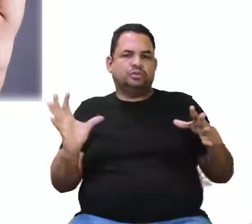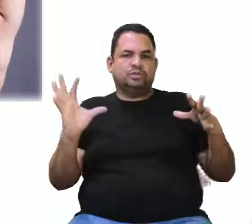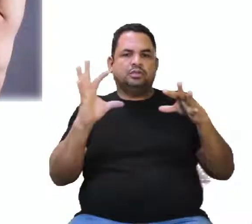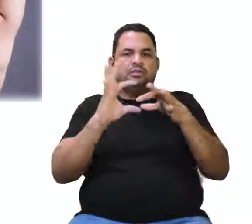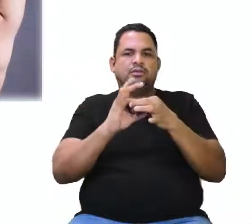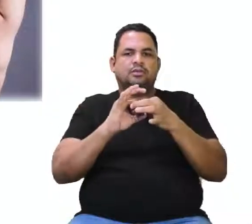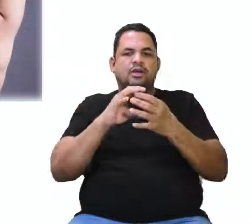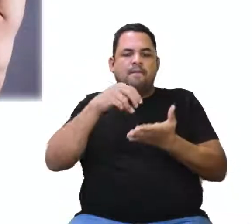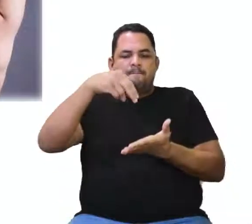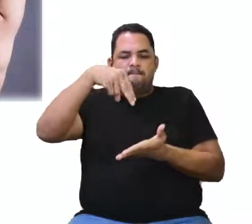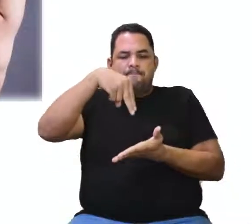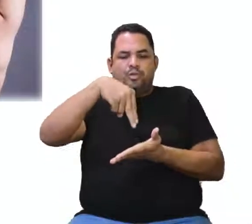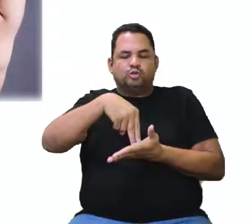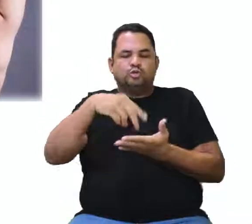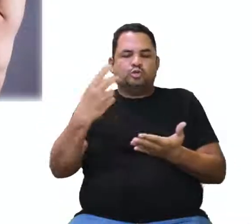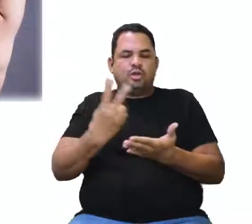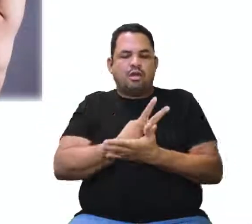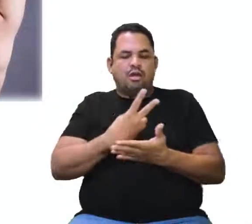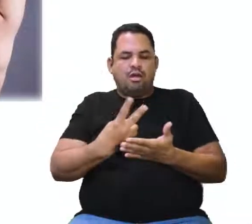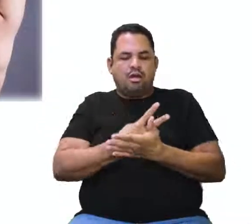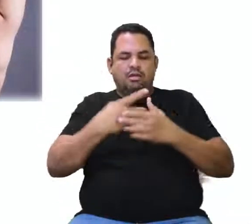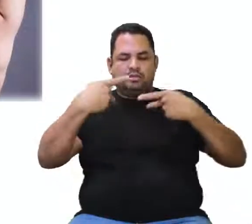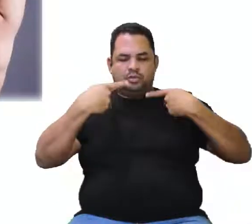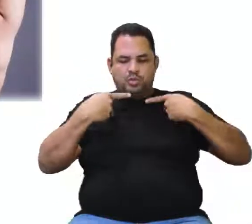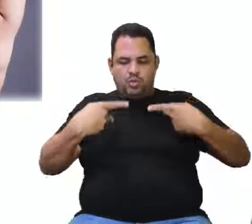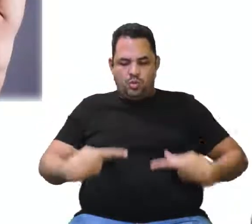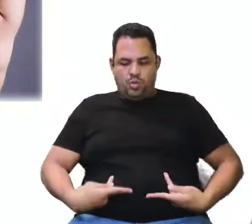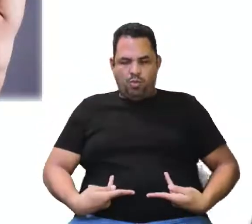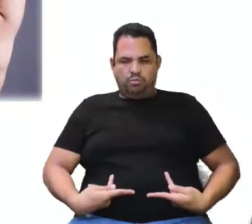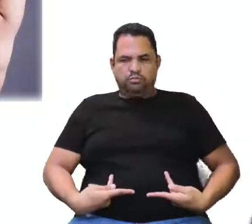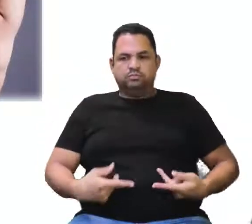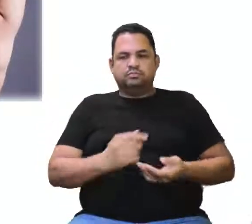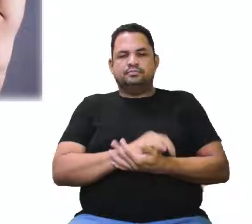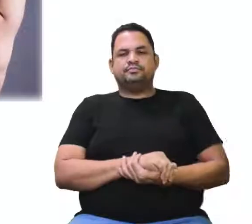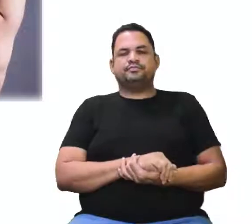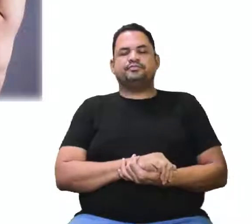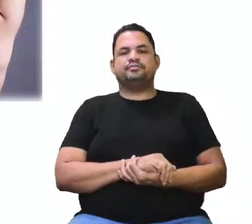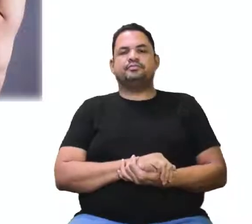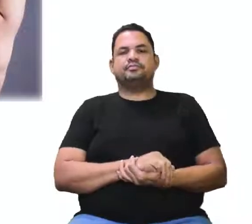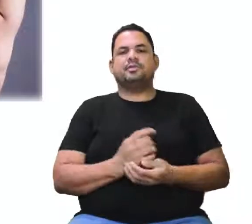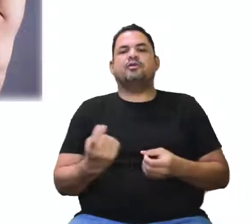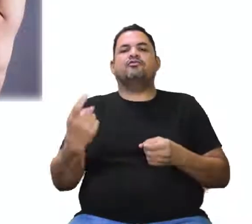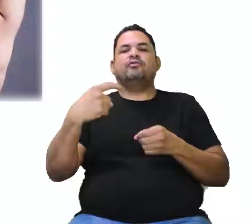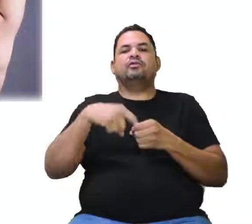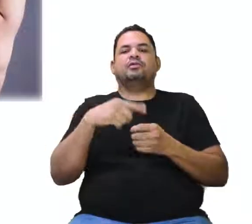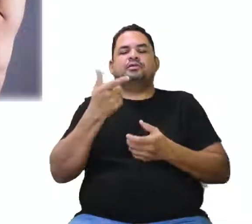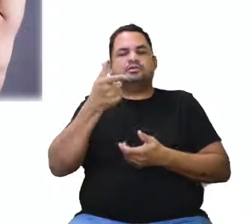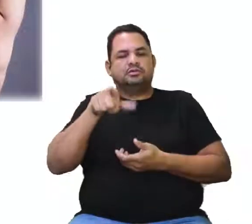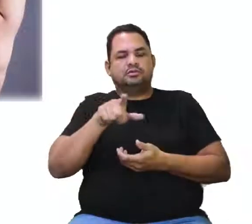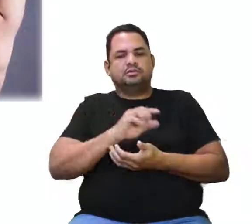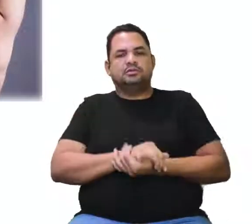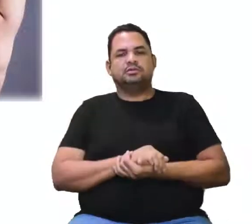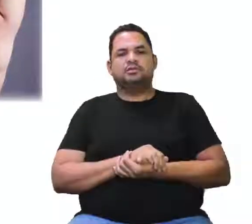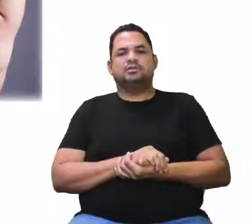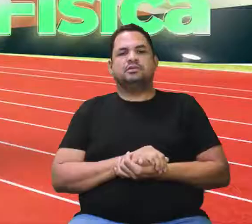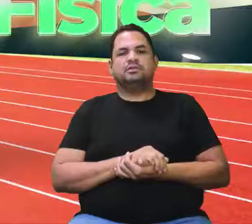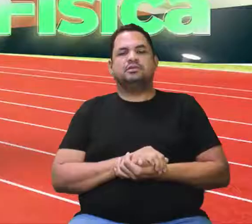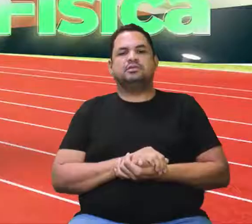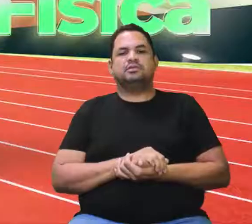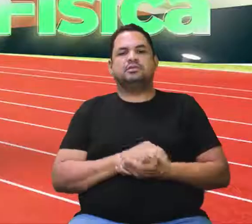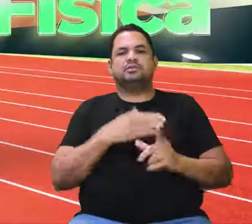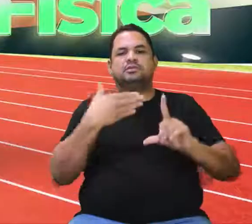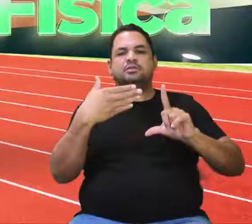associadas à má postura corporal. Então vou voltar aqui de novo, professora Iris. Vamos entrar